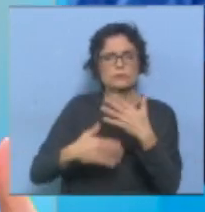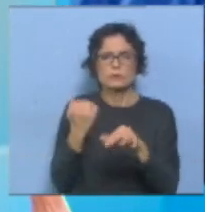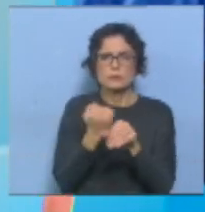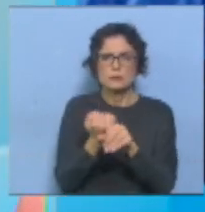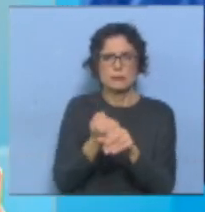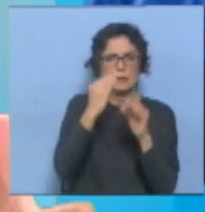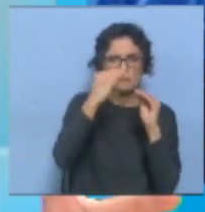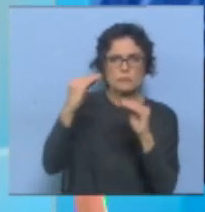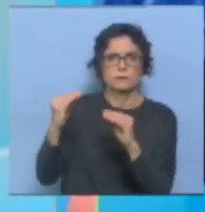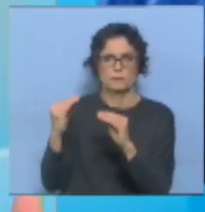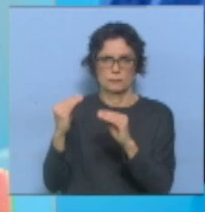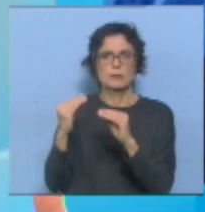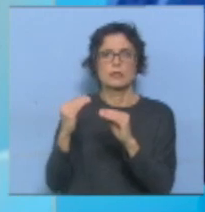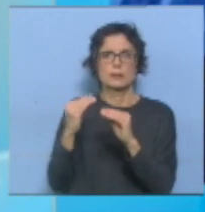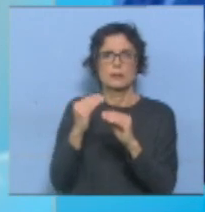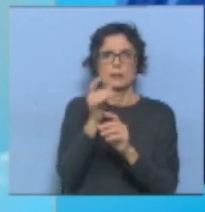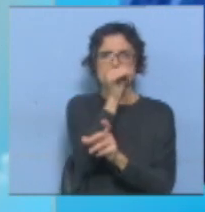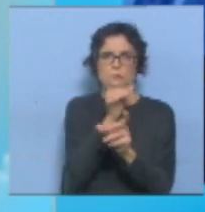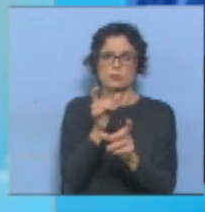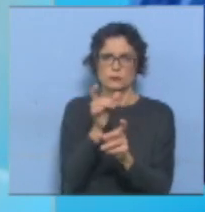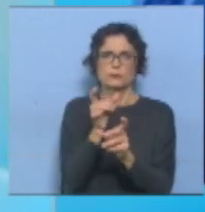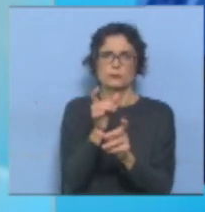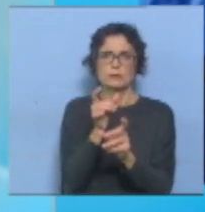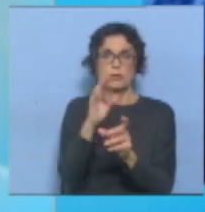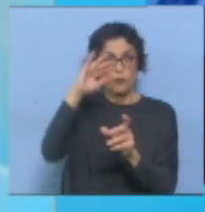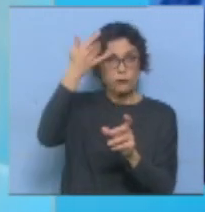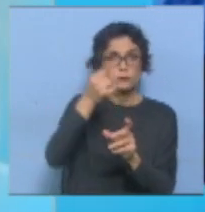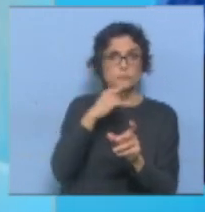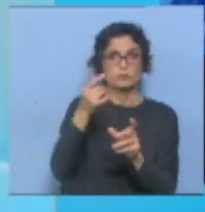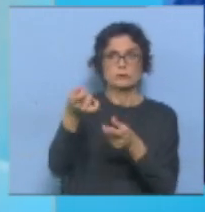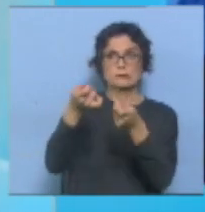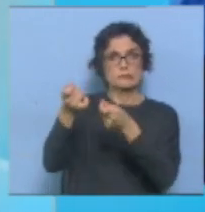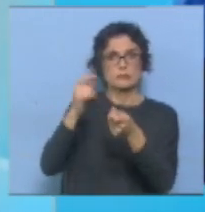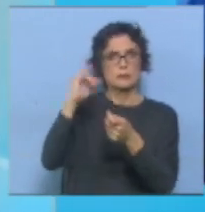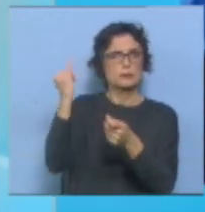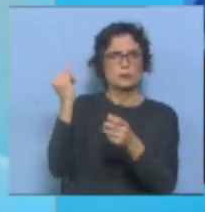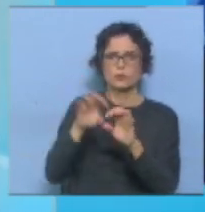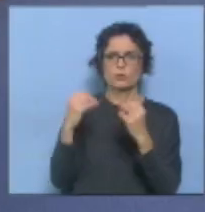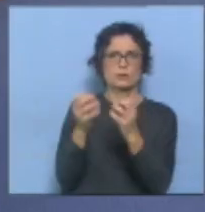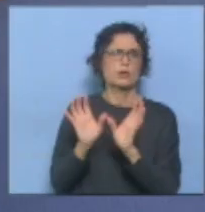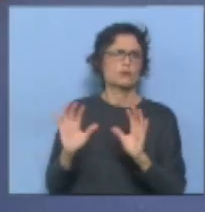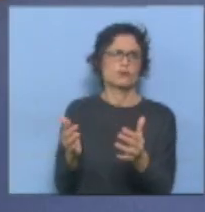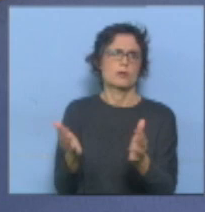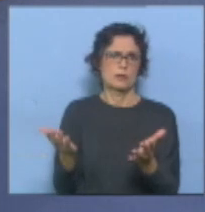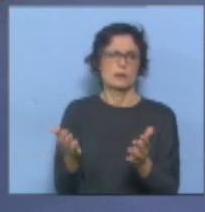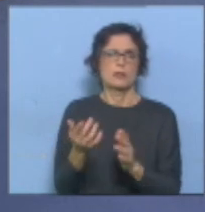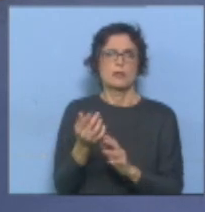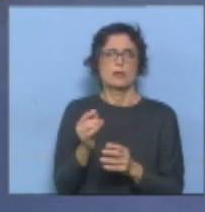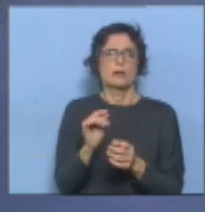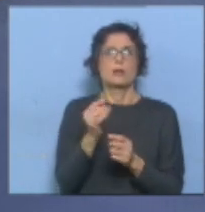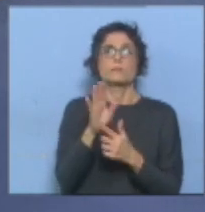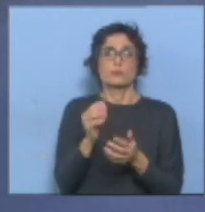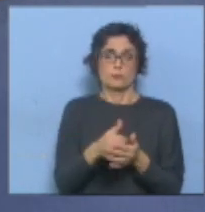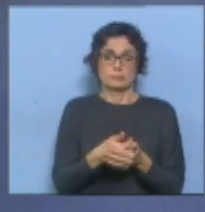possam, por sua vez, liderar várias instituições dentro daquilo que é a sociedade em geral. Olha, associando ao Evangelho de hoje, que